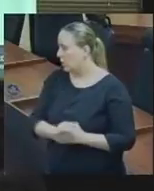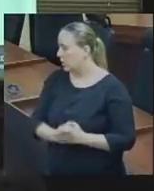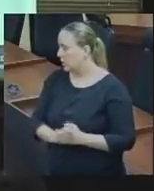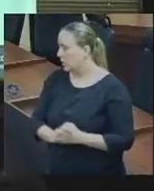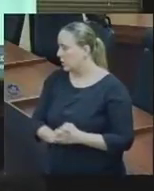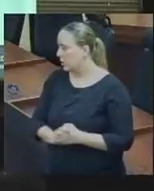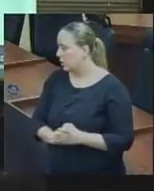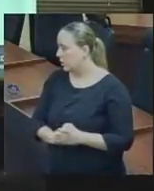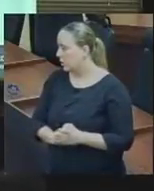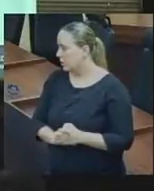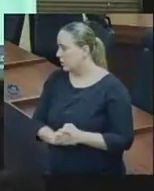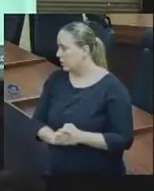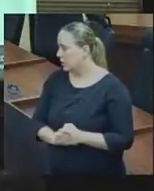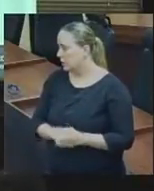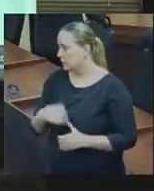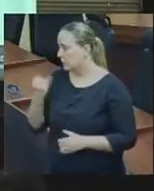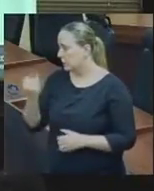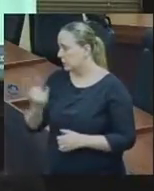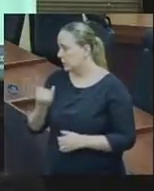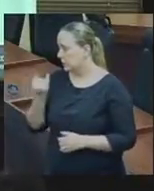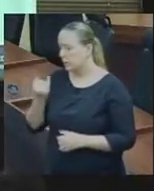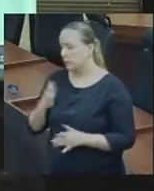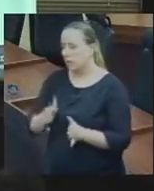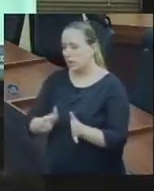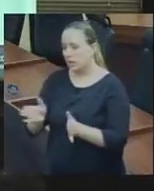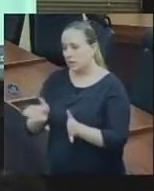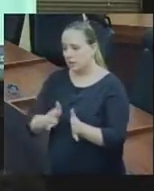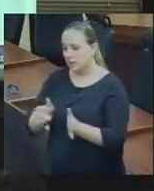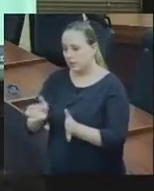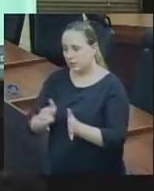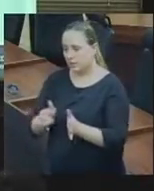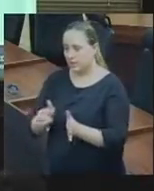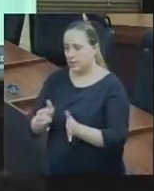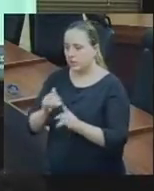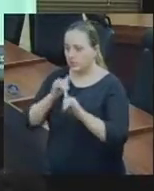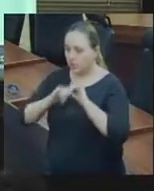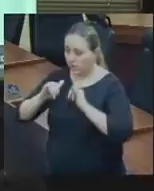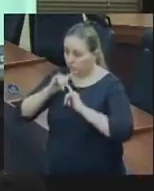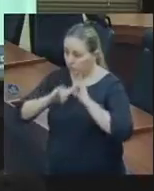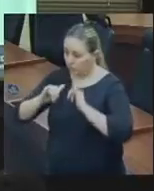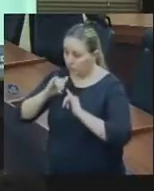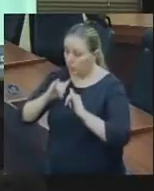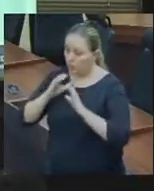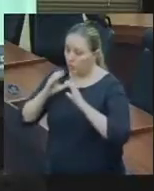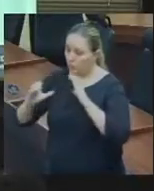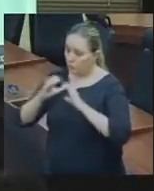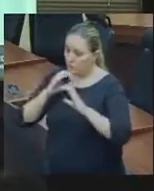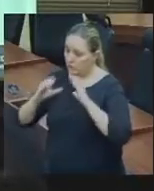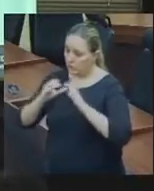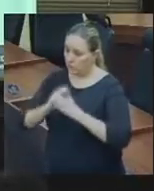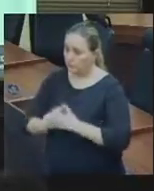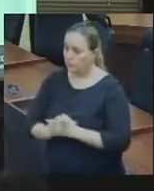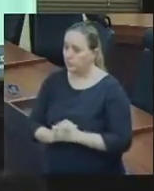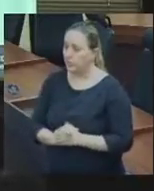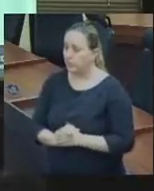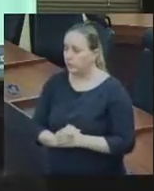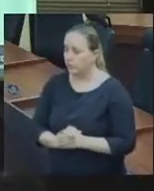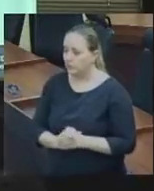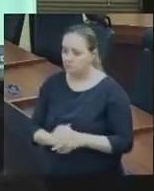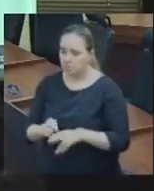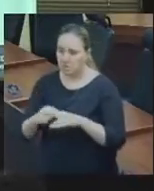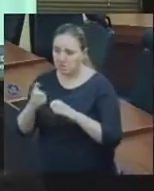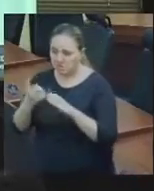extremamente relevante acessibilidade na informação e comunicação pela característica